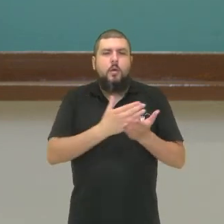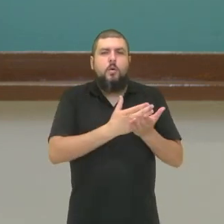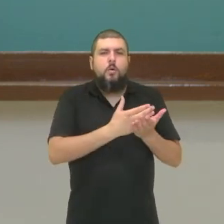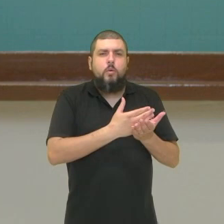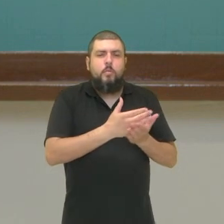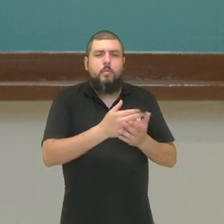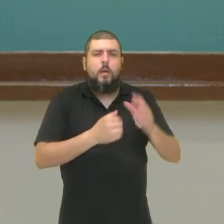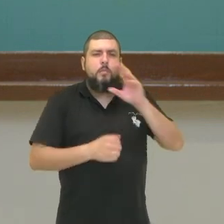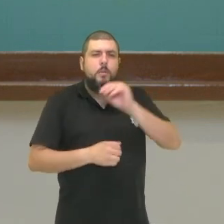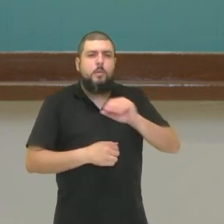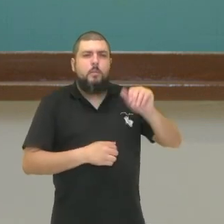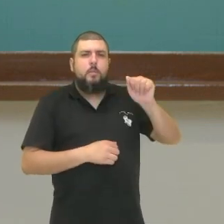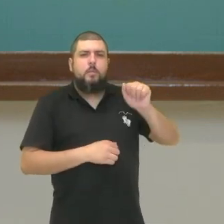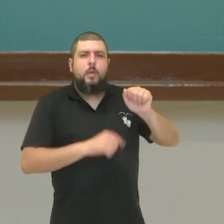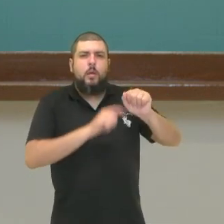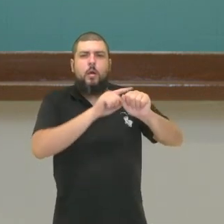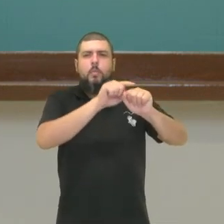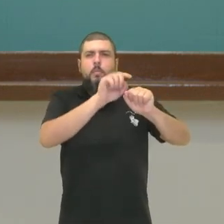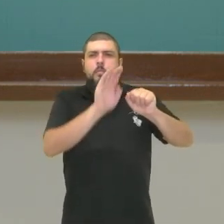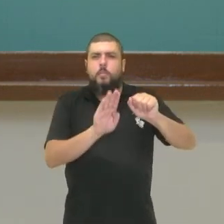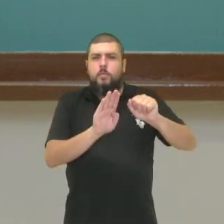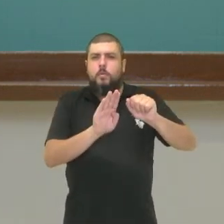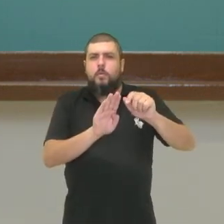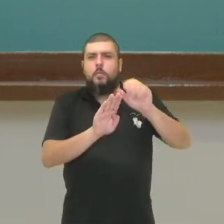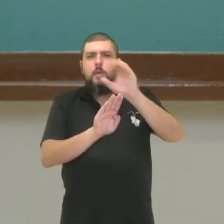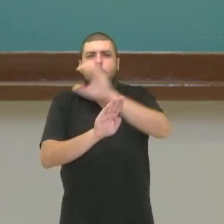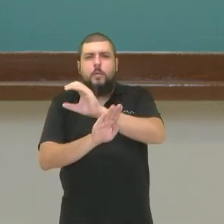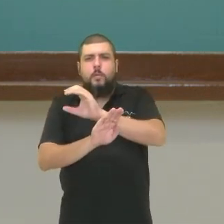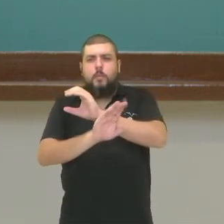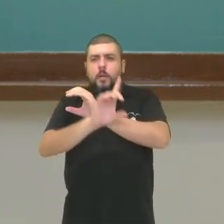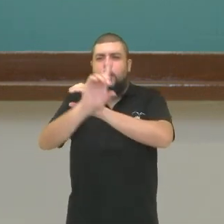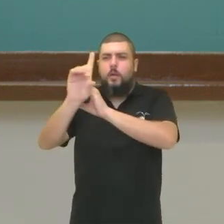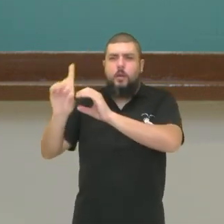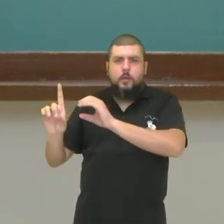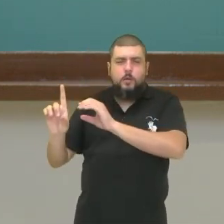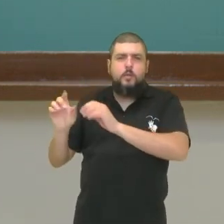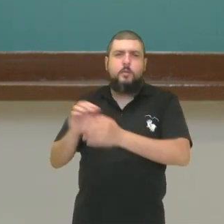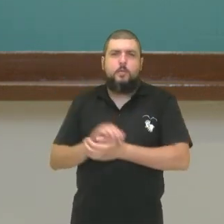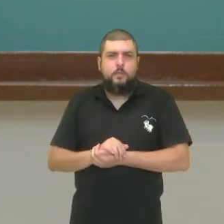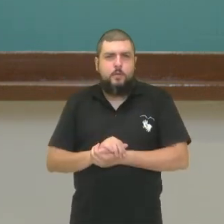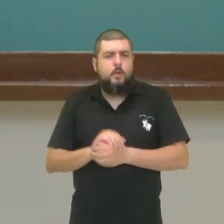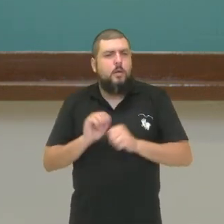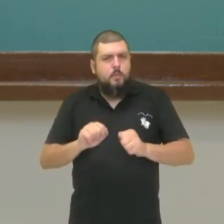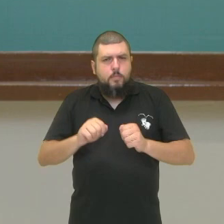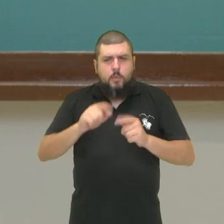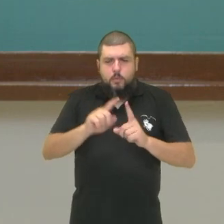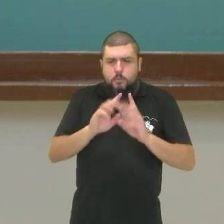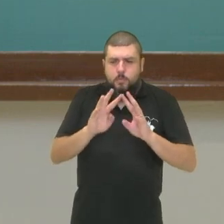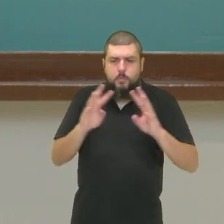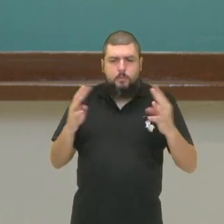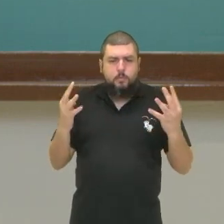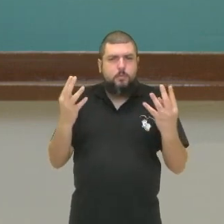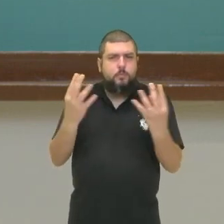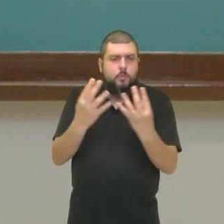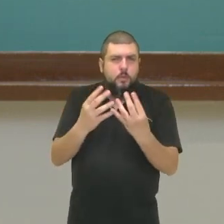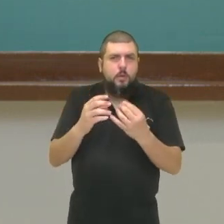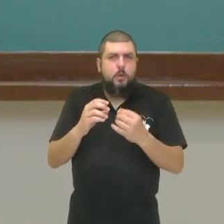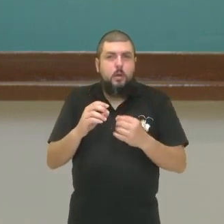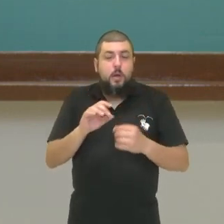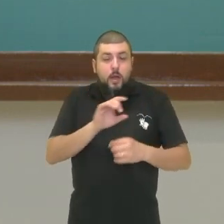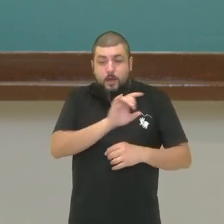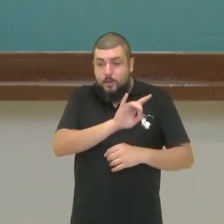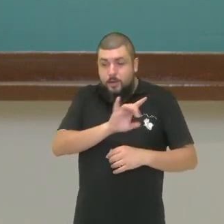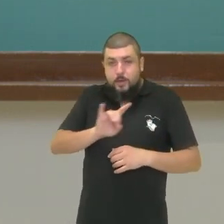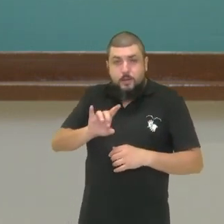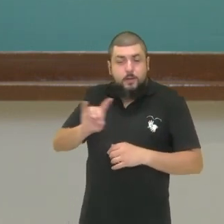letra do alfabeto. Então, pode ser feito em disposição de rodas, enfim. Cada um vai ter que